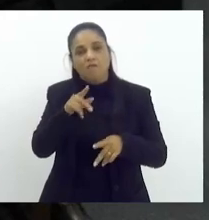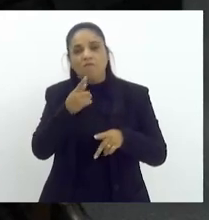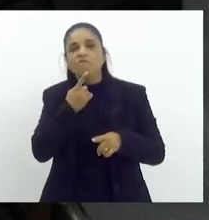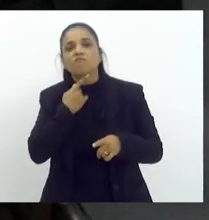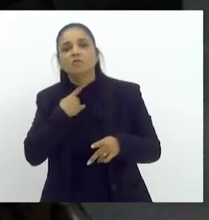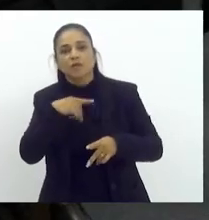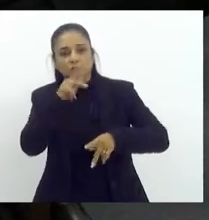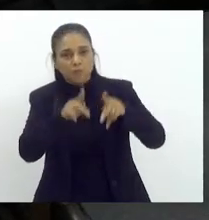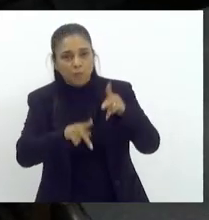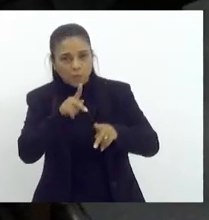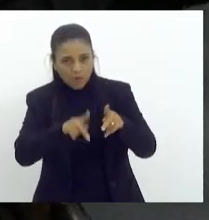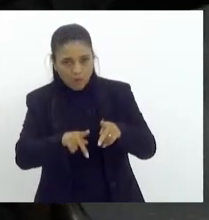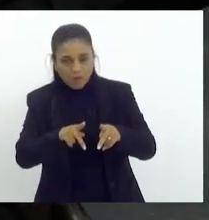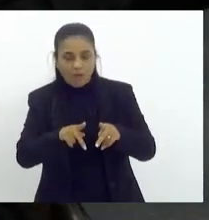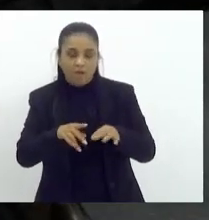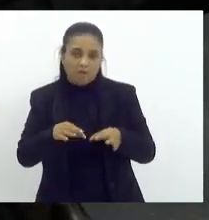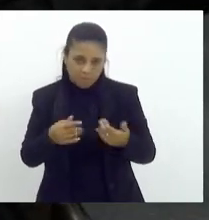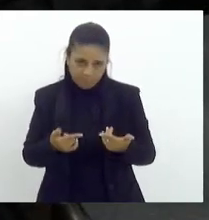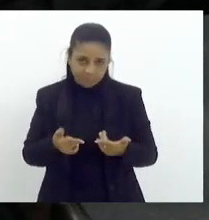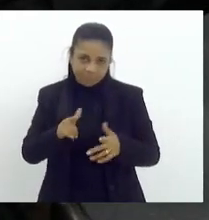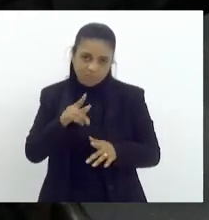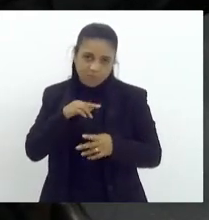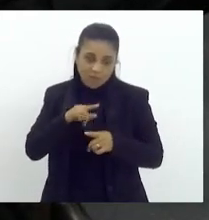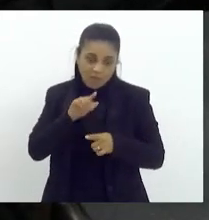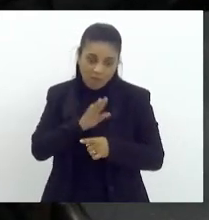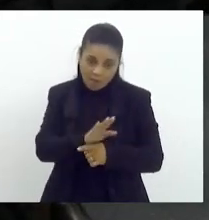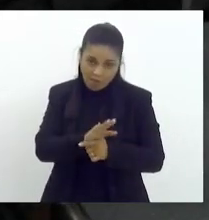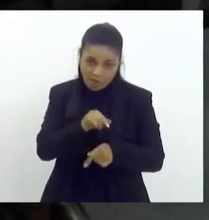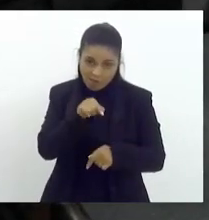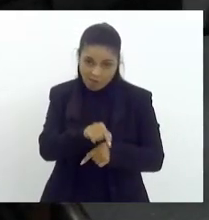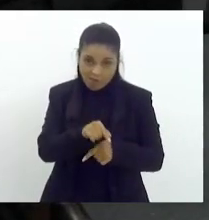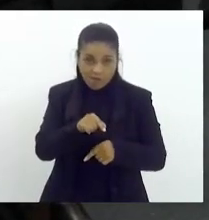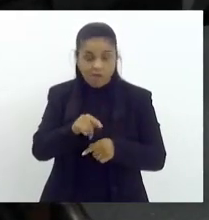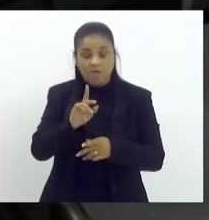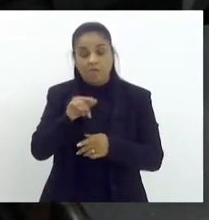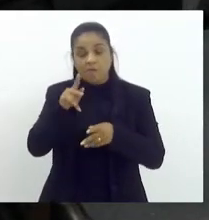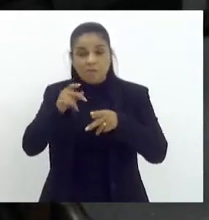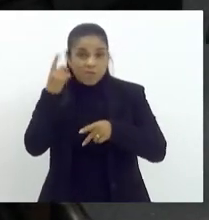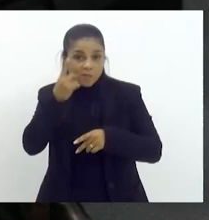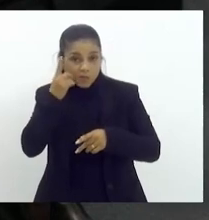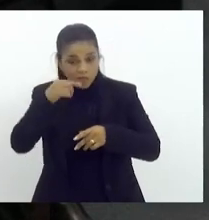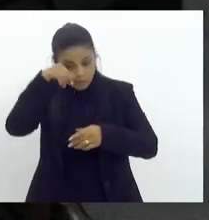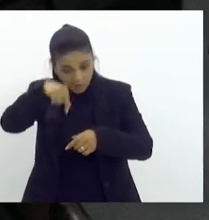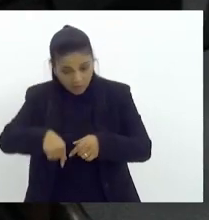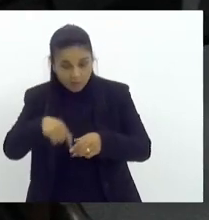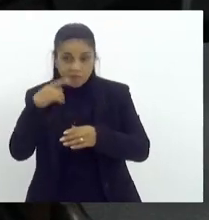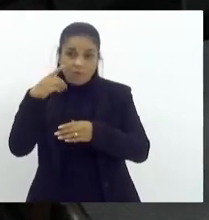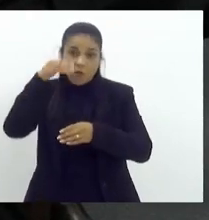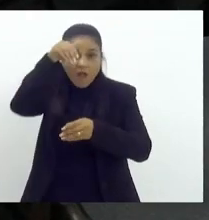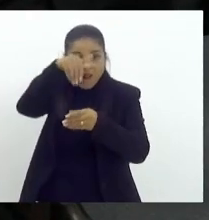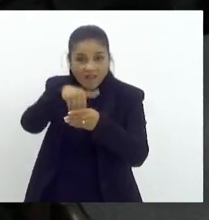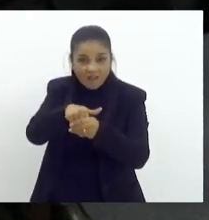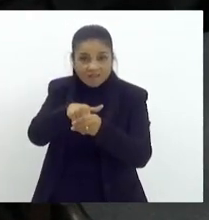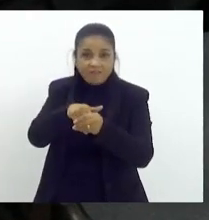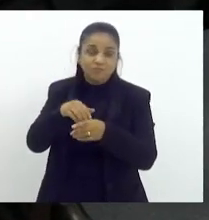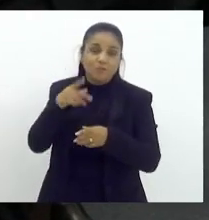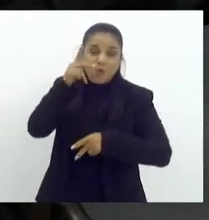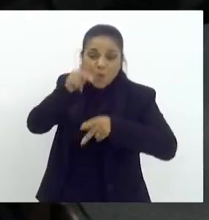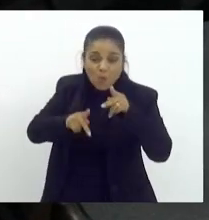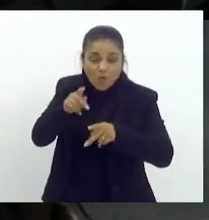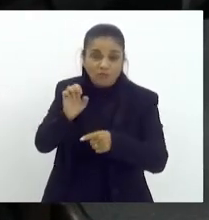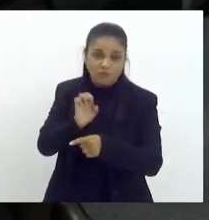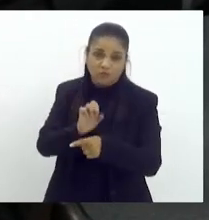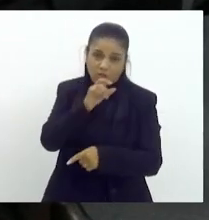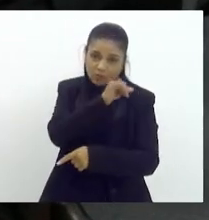todos os deputados aqui eleitos foram eleitos pelo povo do Estado do Rio de Janeiro Mas para ser Deputado e